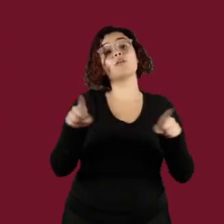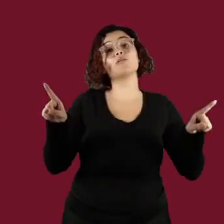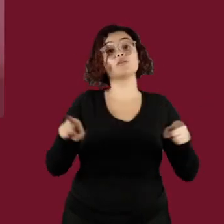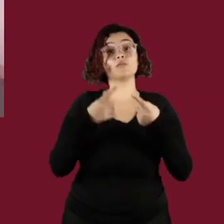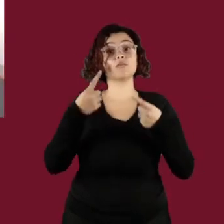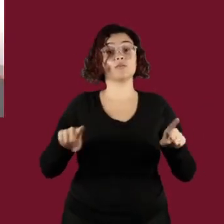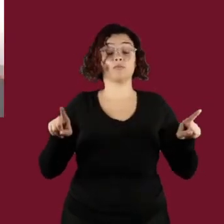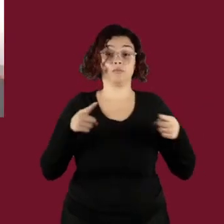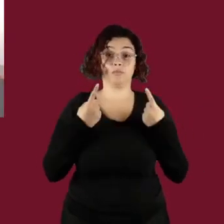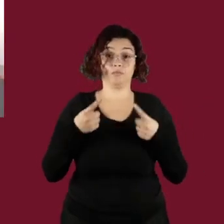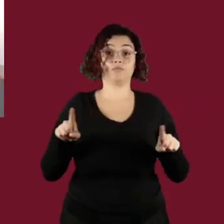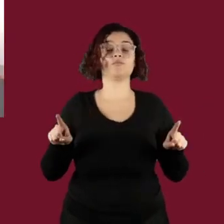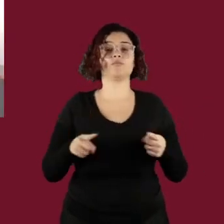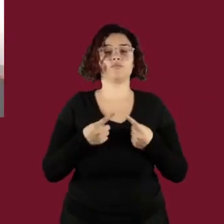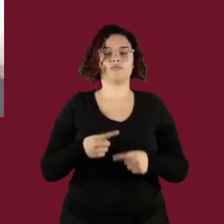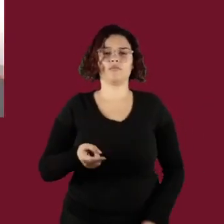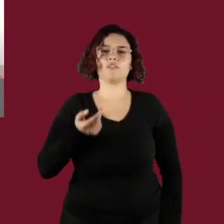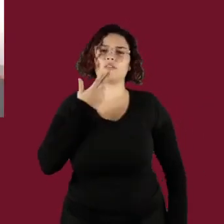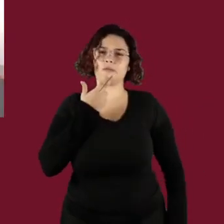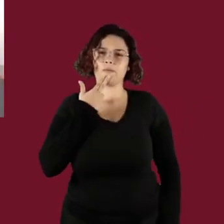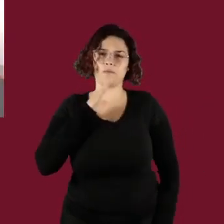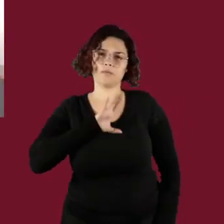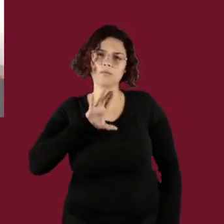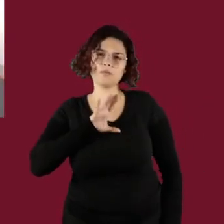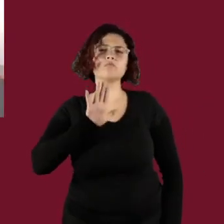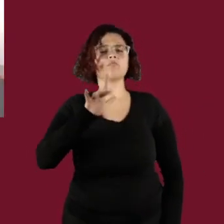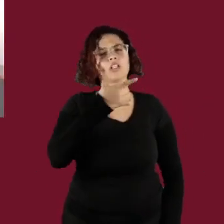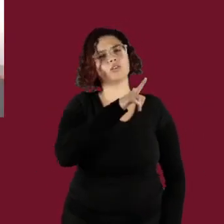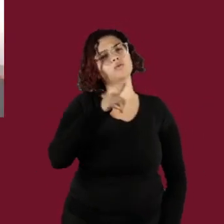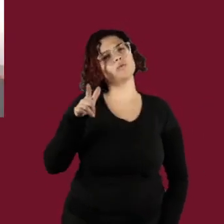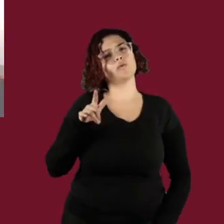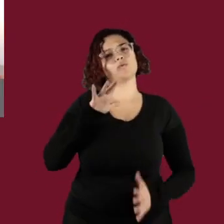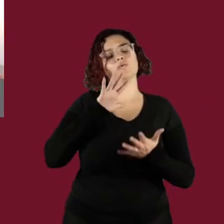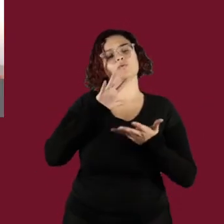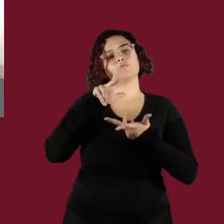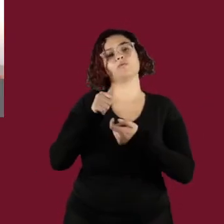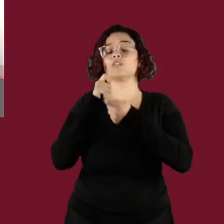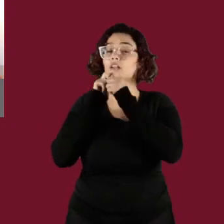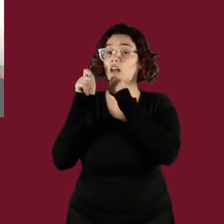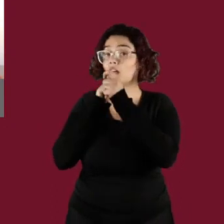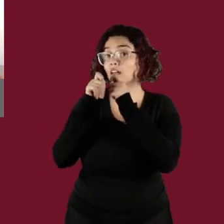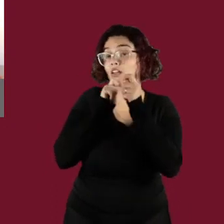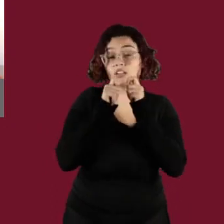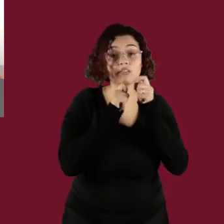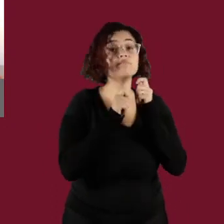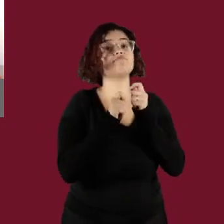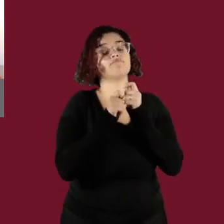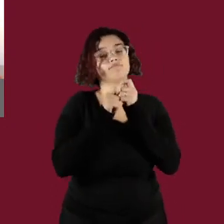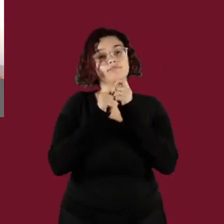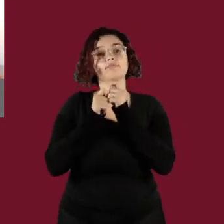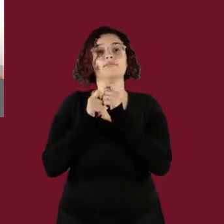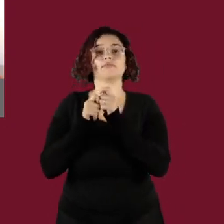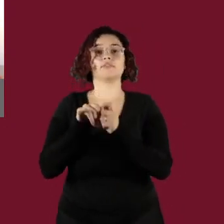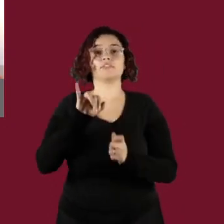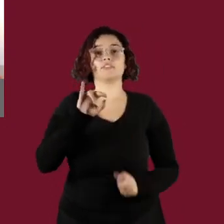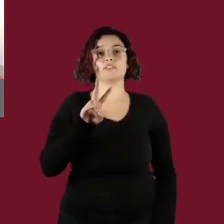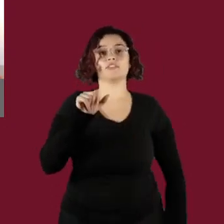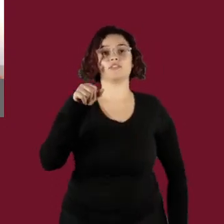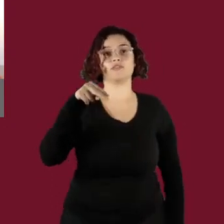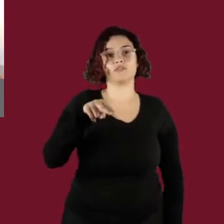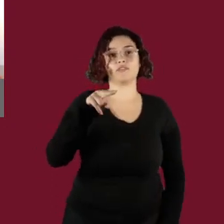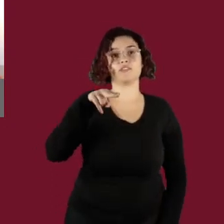dos músicos, não só de língua portuguesa, mas dos músicos em todo o mundo. Entrevistamos Ivan Lins, que foi também destaque